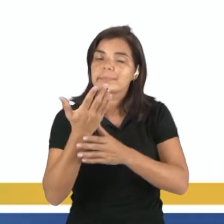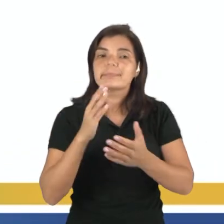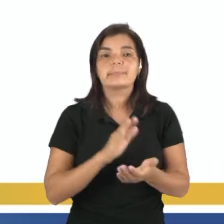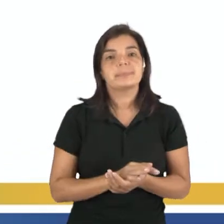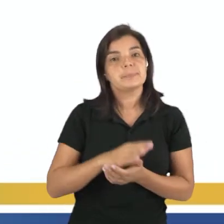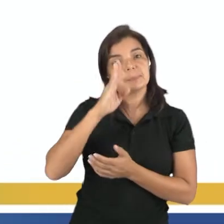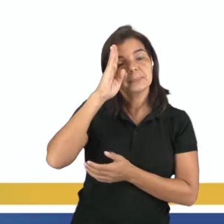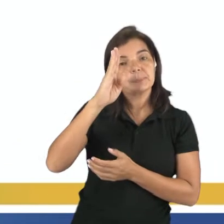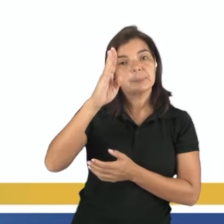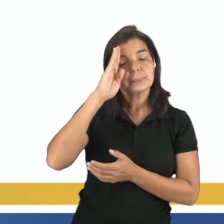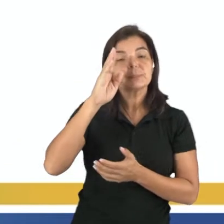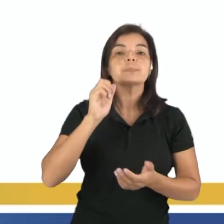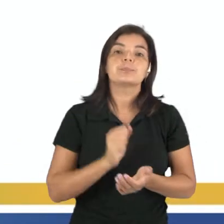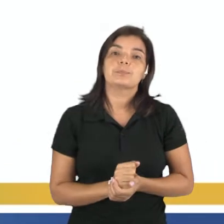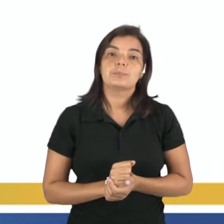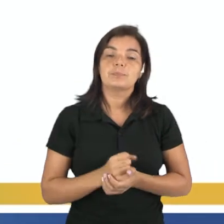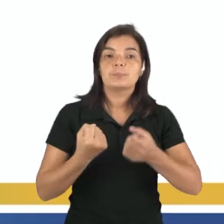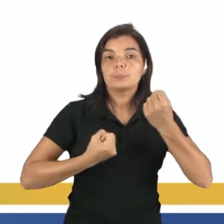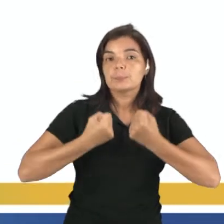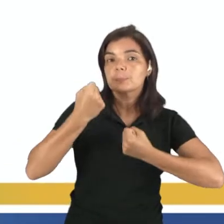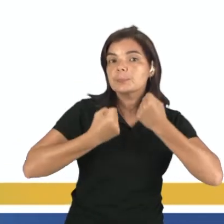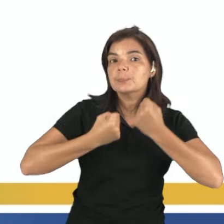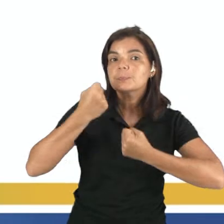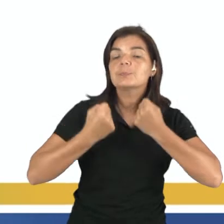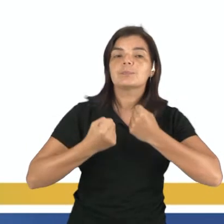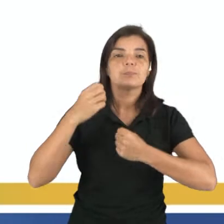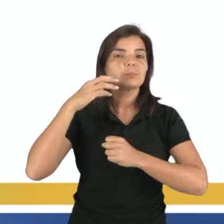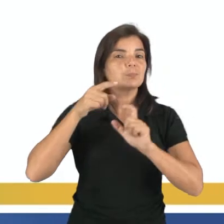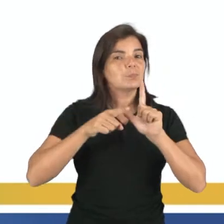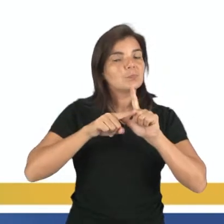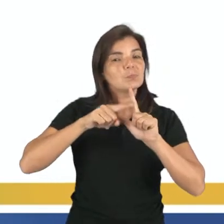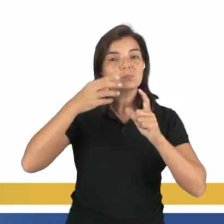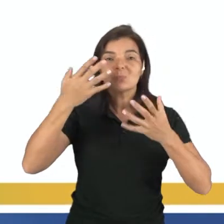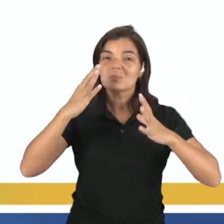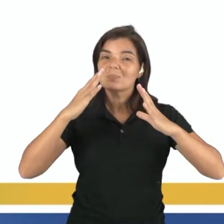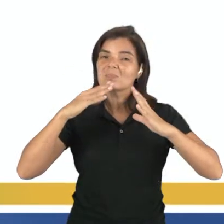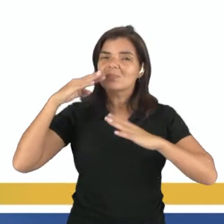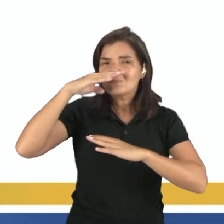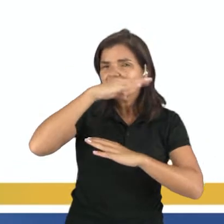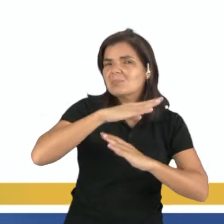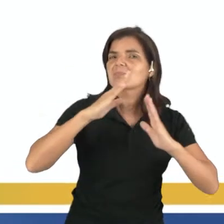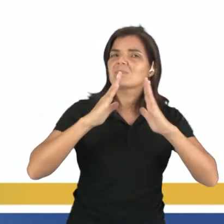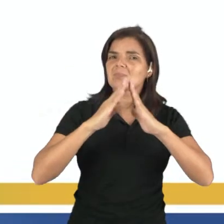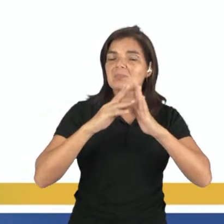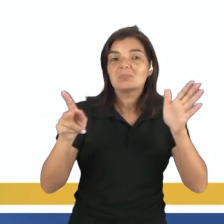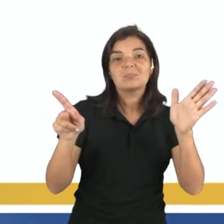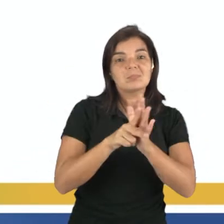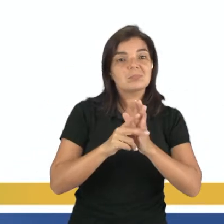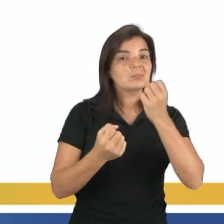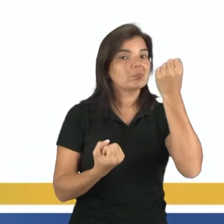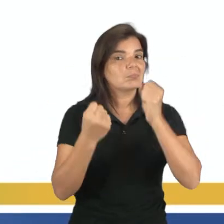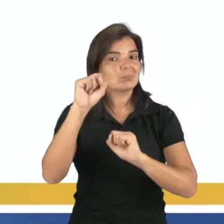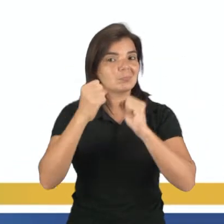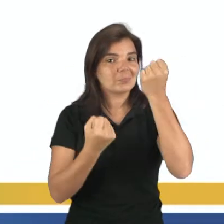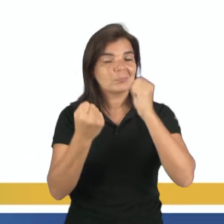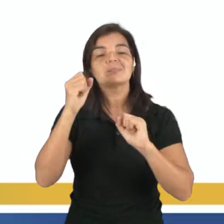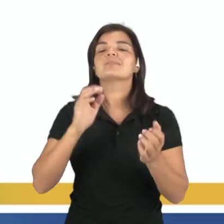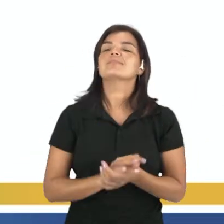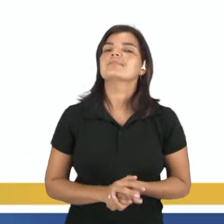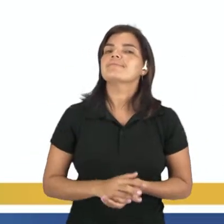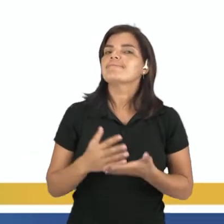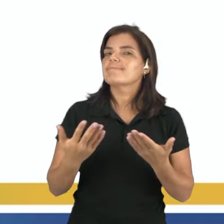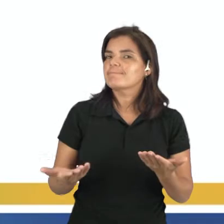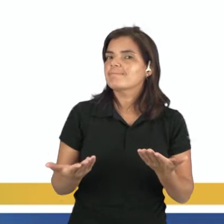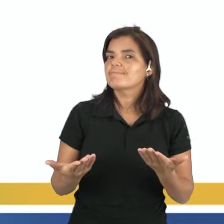vir principalmente dos automóveis, do aquecimento doméstico e também das próprias indústrias. E